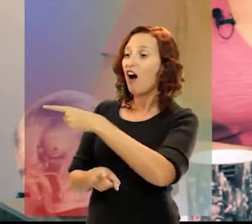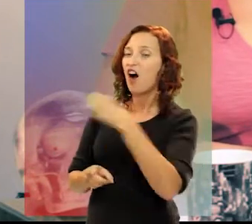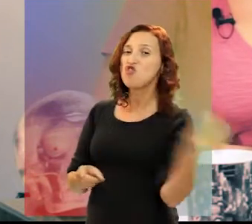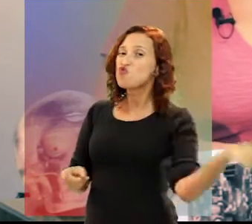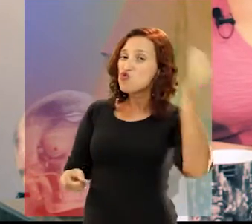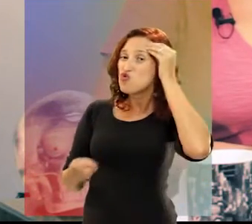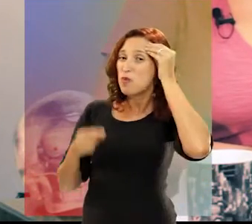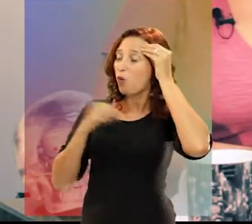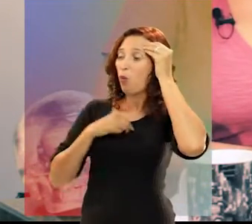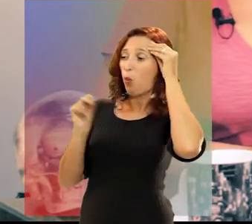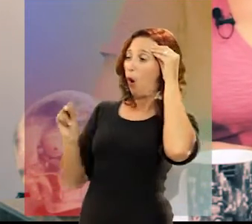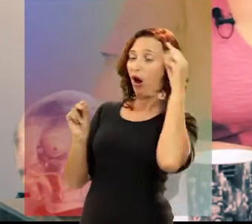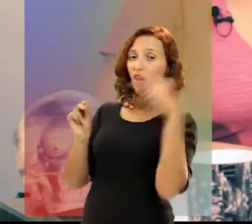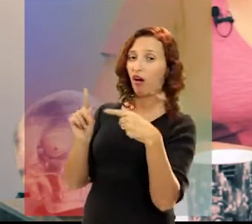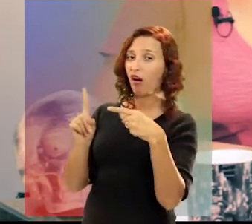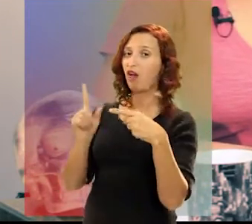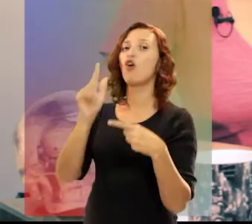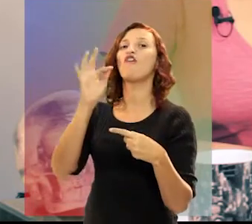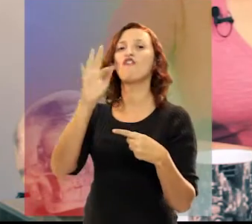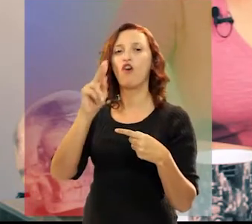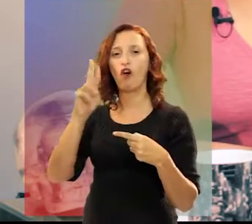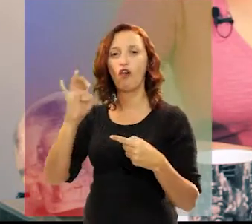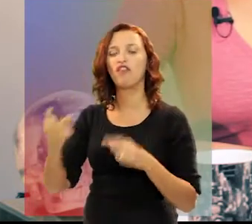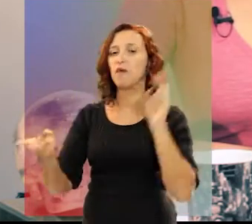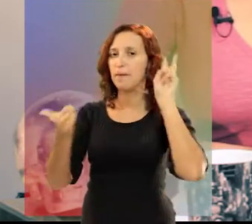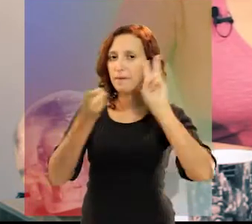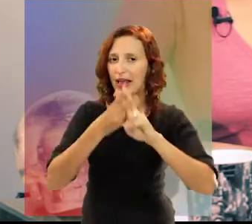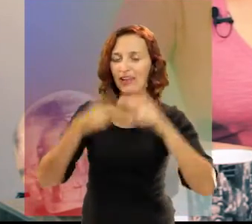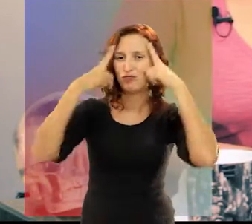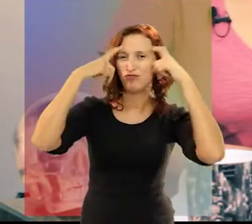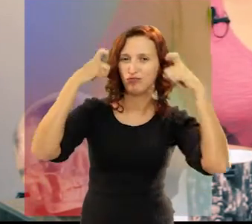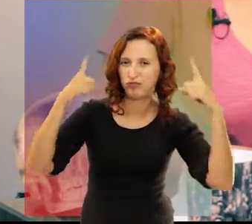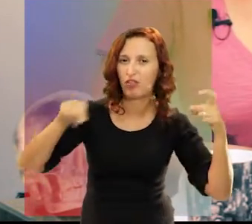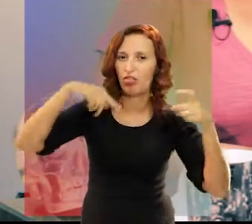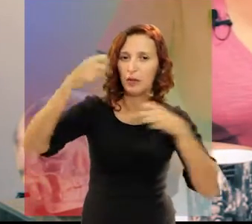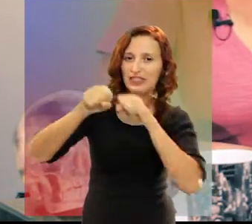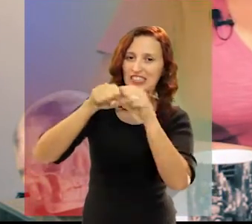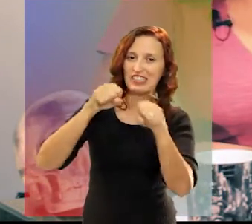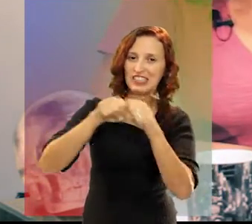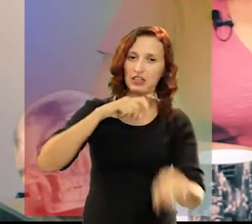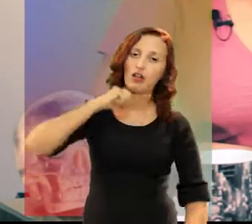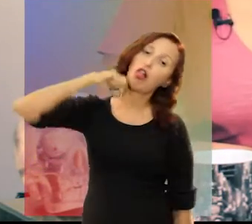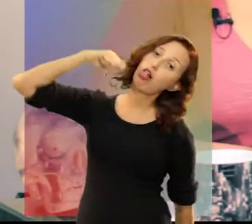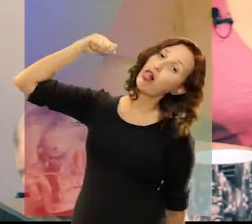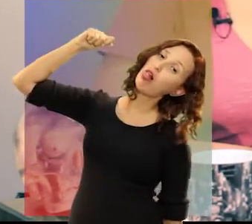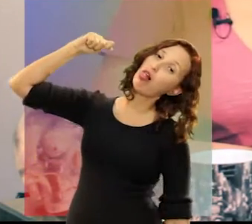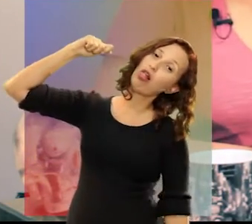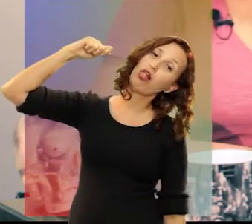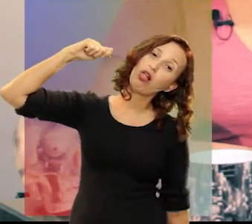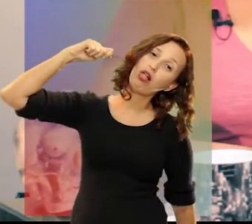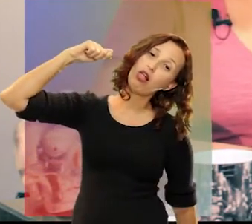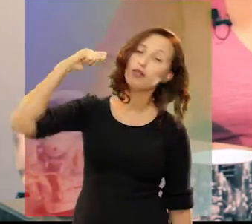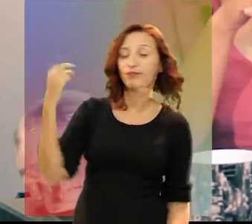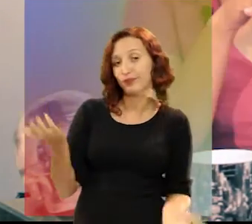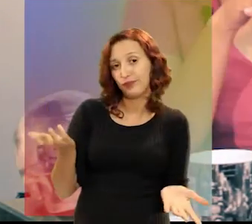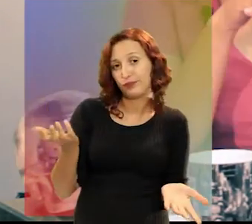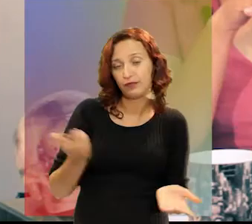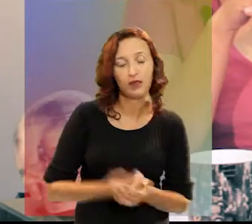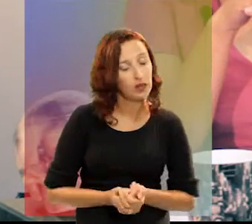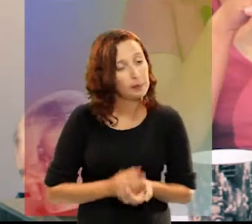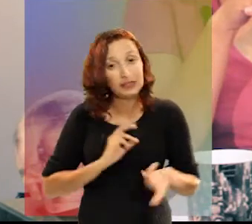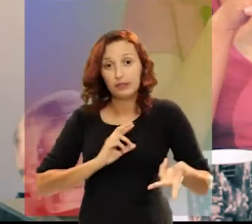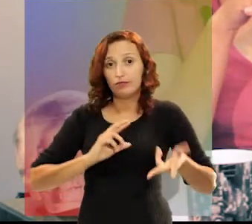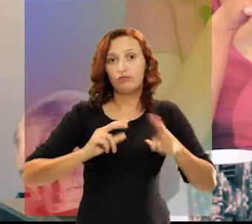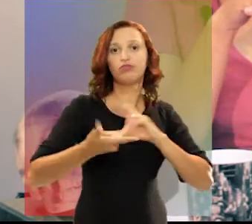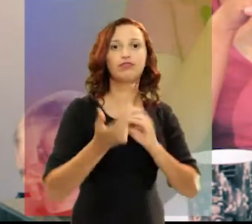plano e aí toda a culpa caiu sobre ele. Preso, interrogado, torturado e assassinado. Enforcado, ele foi enforcado. De certa